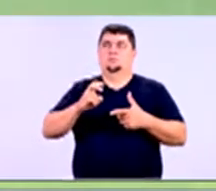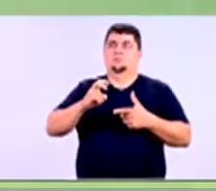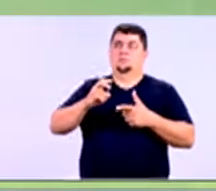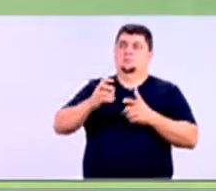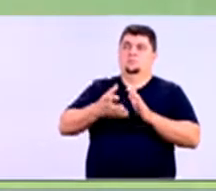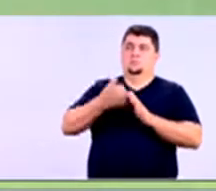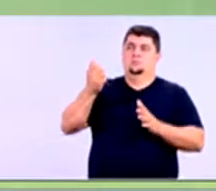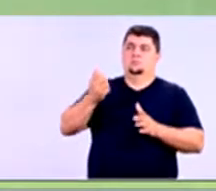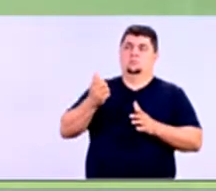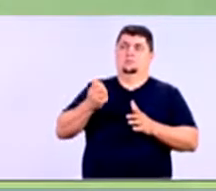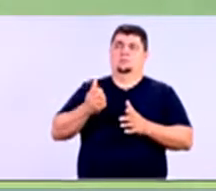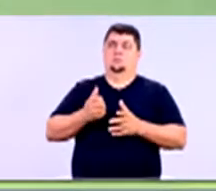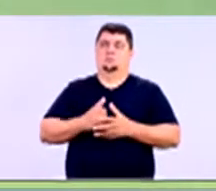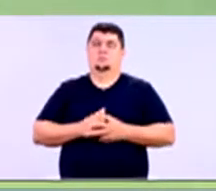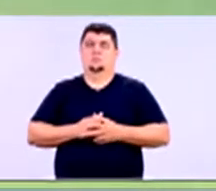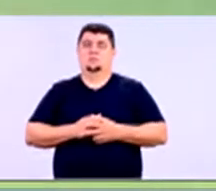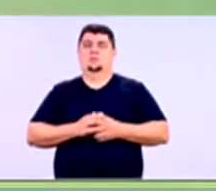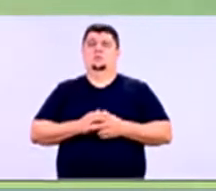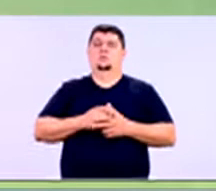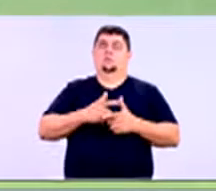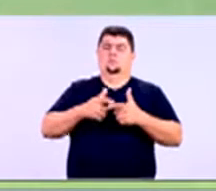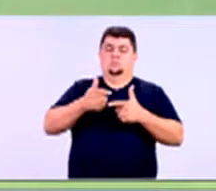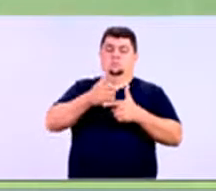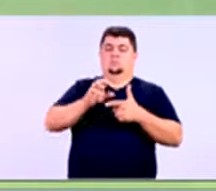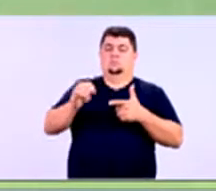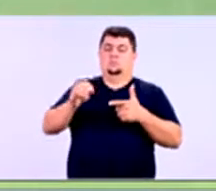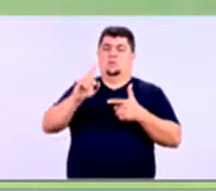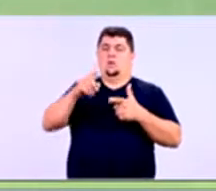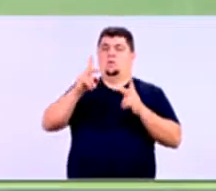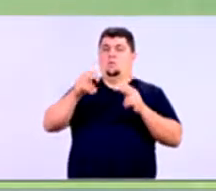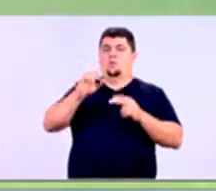porcentagem, 2,5 dividido para 100,